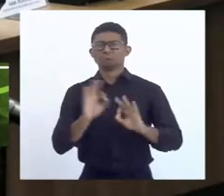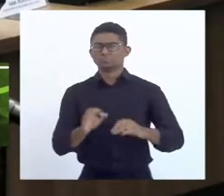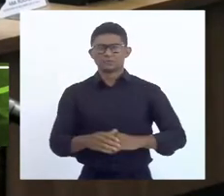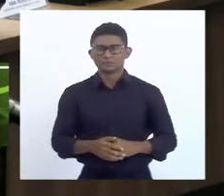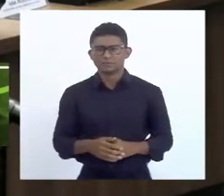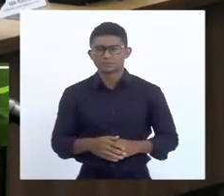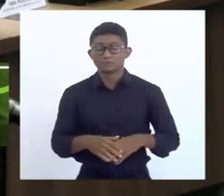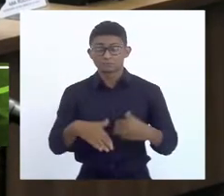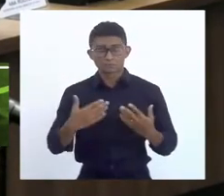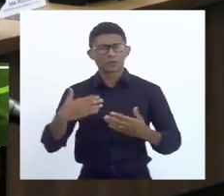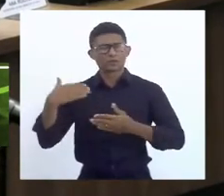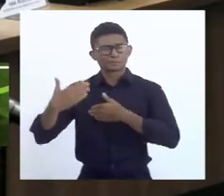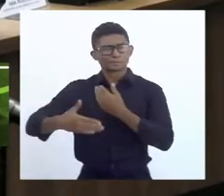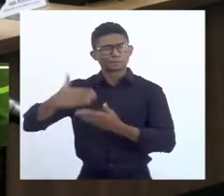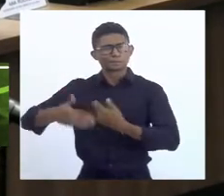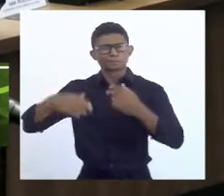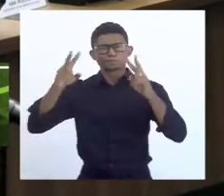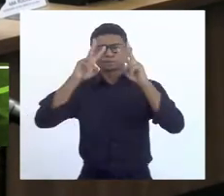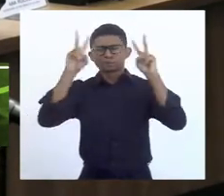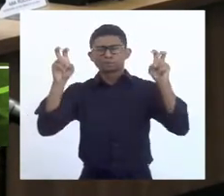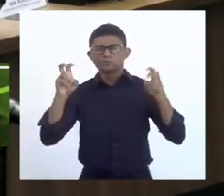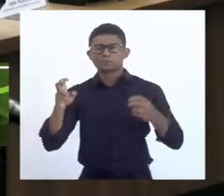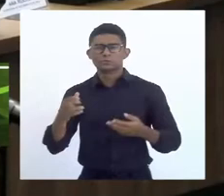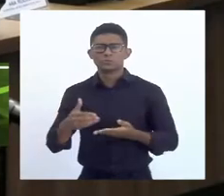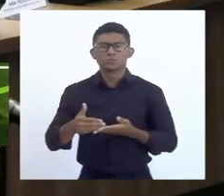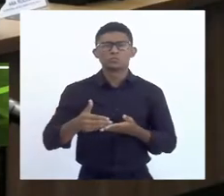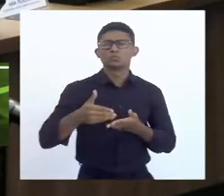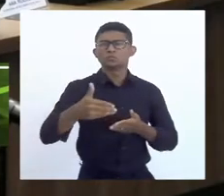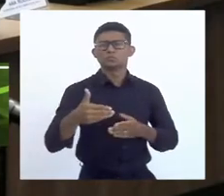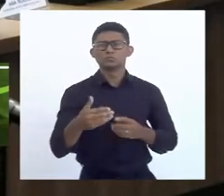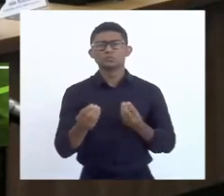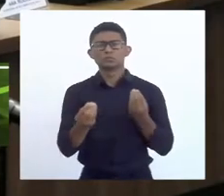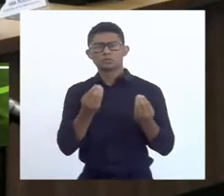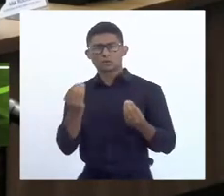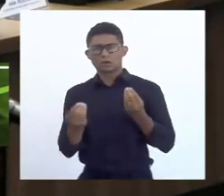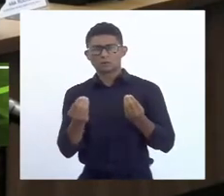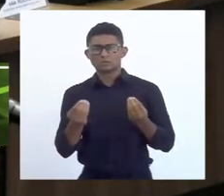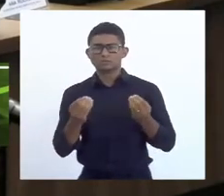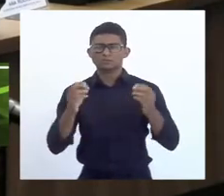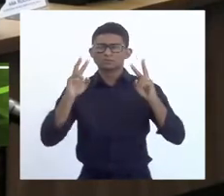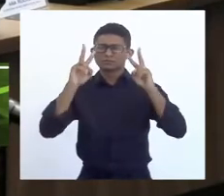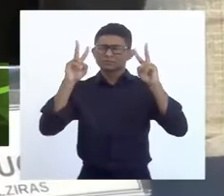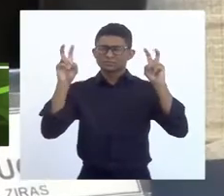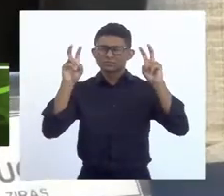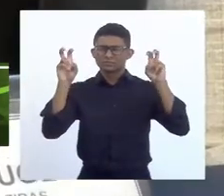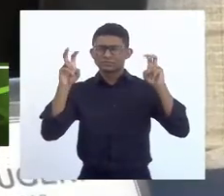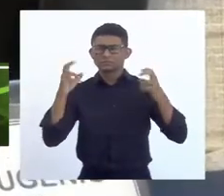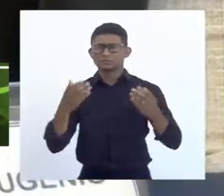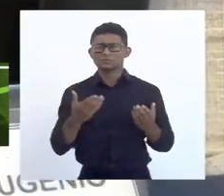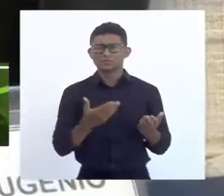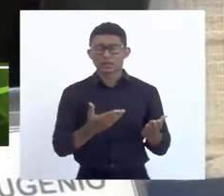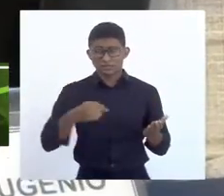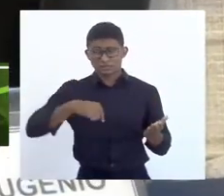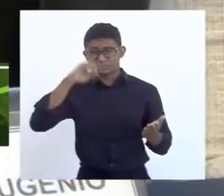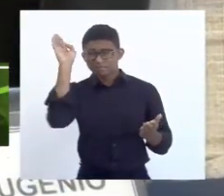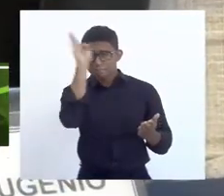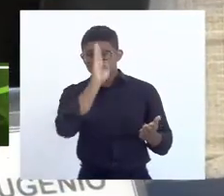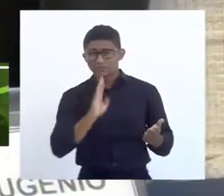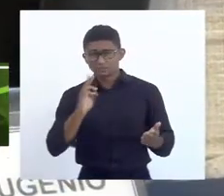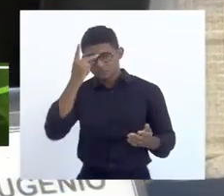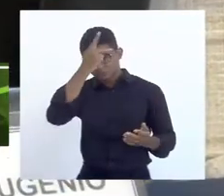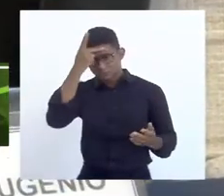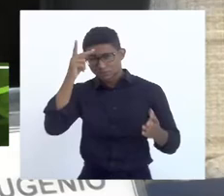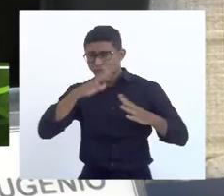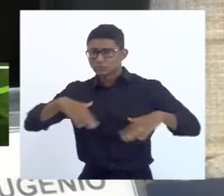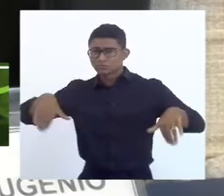Esse tema surge quando, e na verdade a partir do momento que esse tema começa a ser mobilizado no Brasil, que